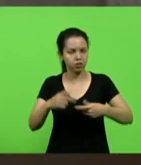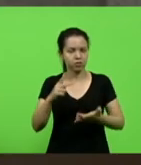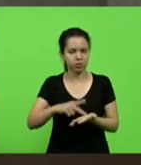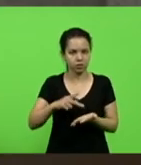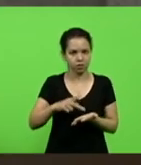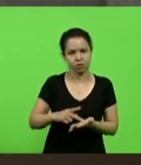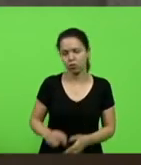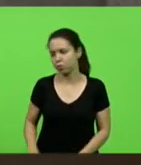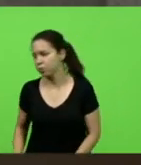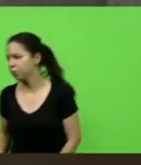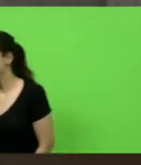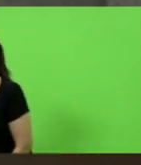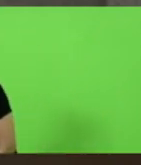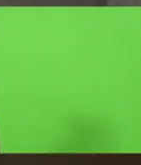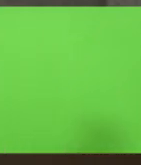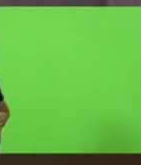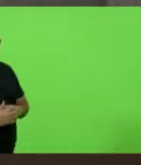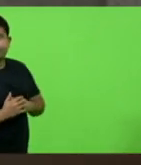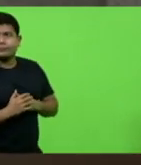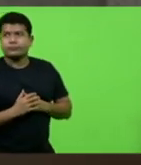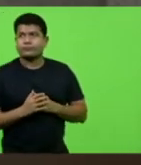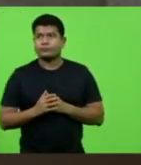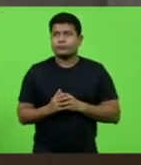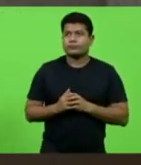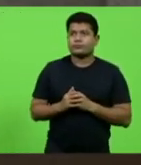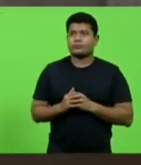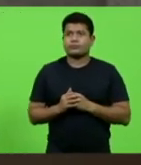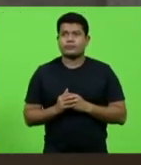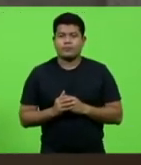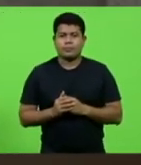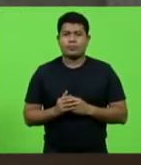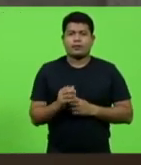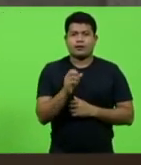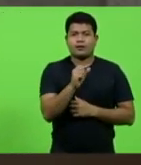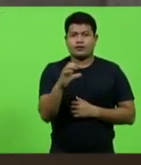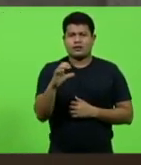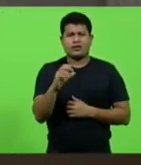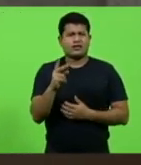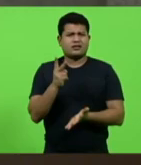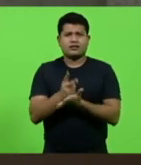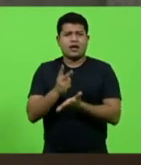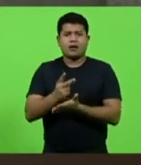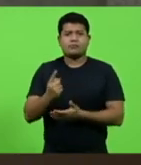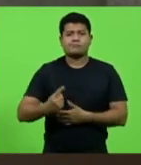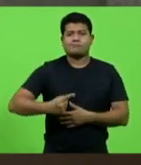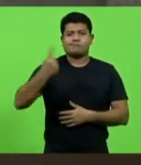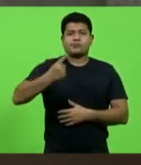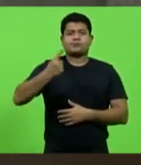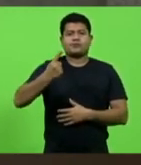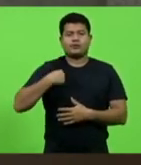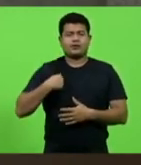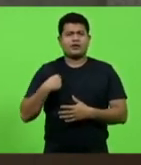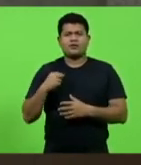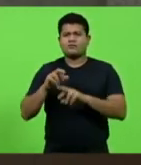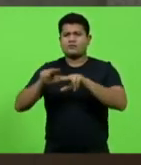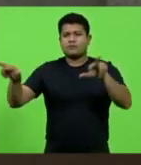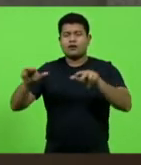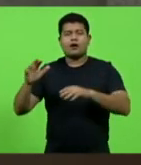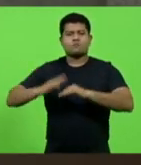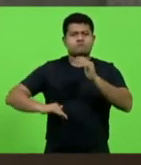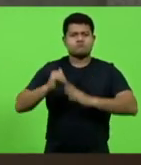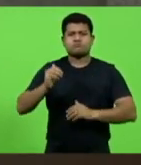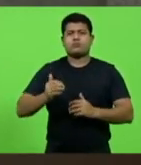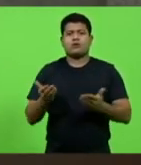a nível nacional, ela sempre foi um estado pioneiro em tantos atos, em tantas atitudes. E eu creio que